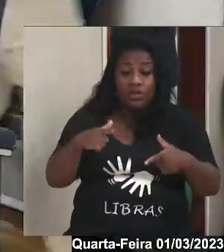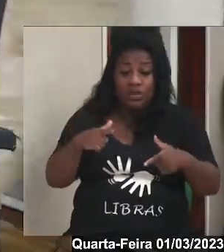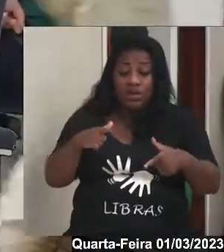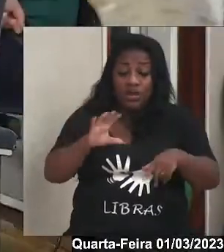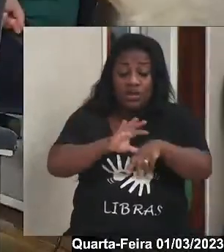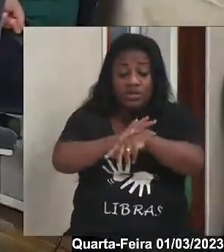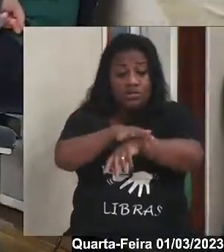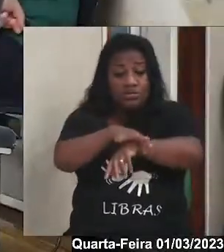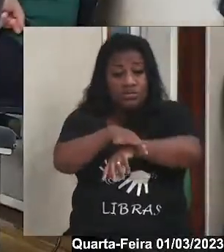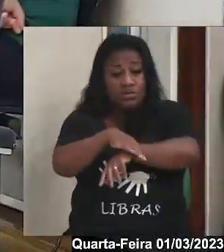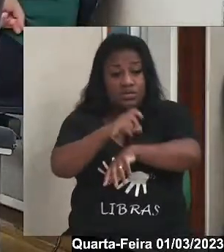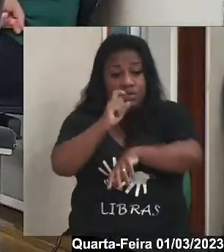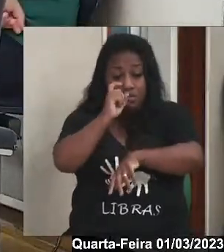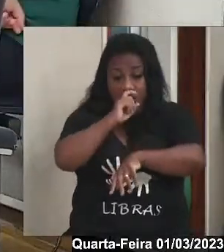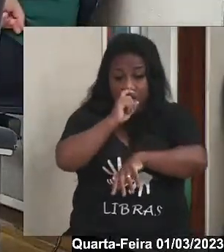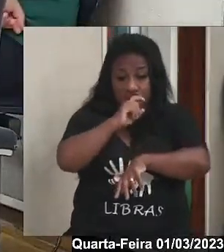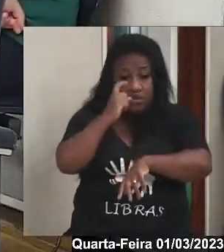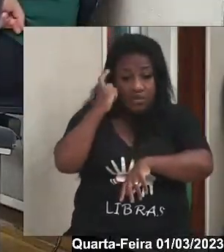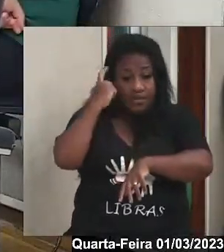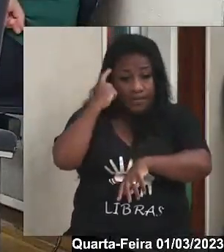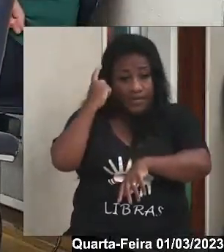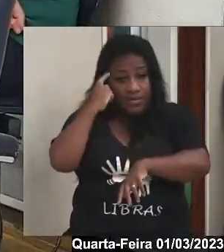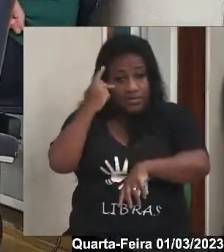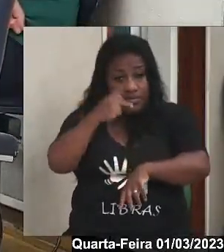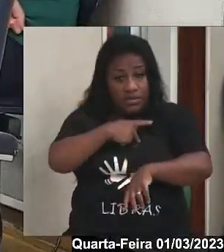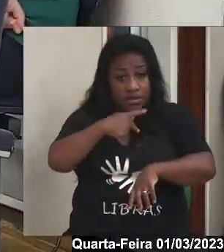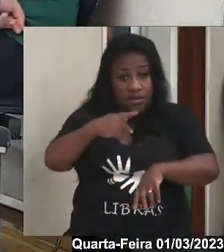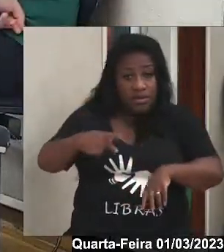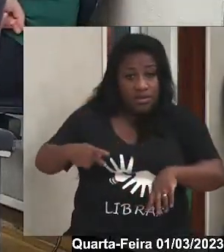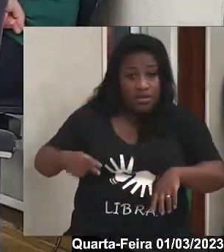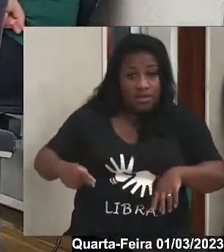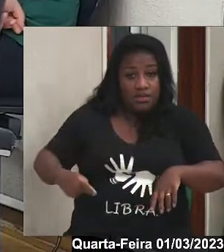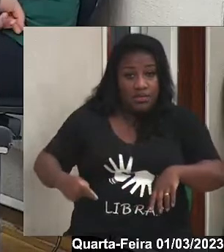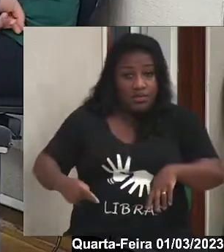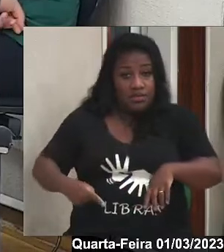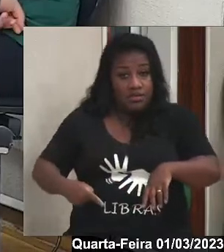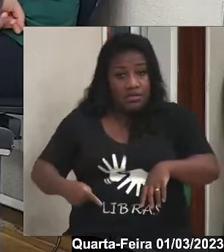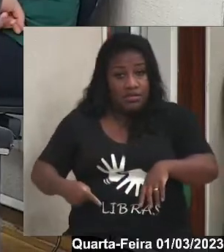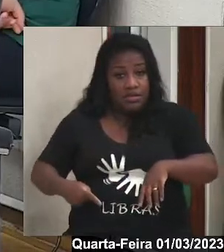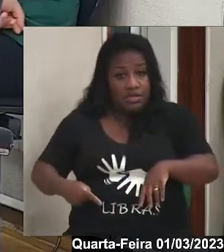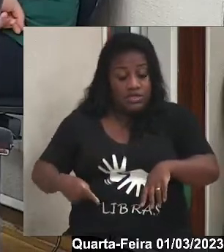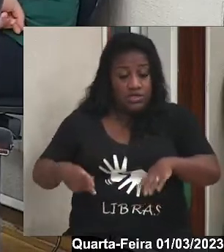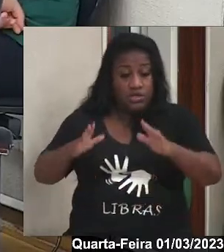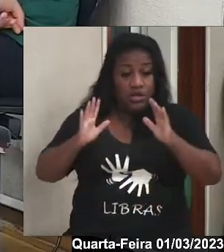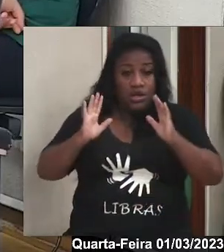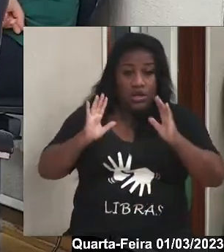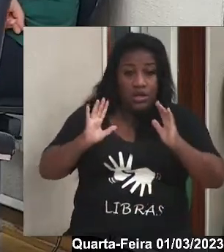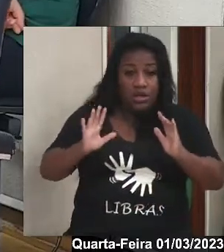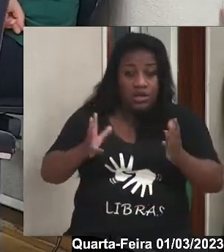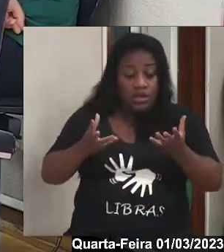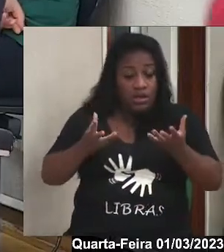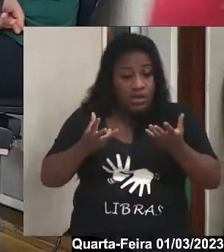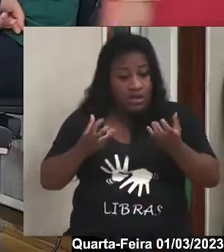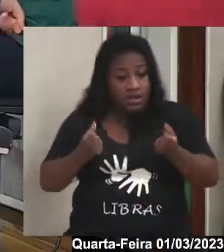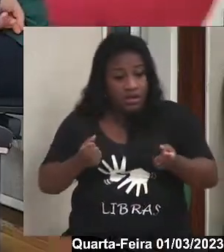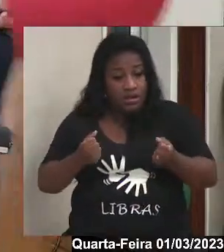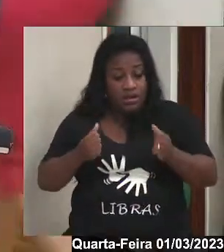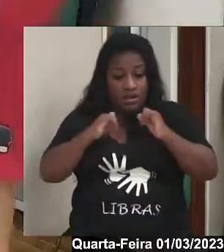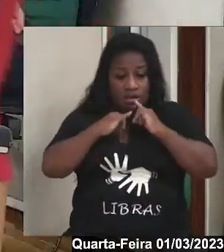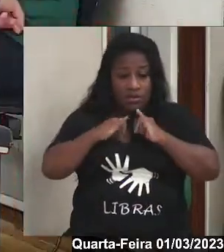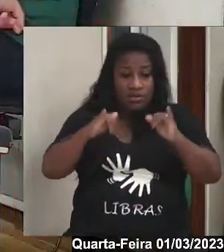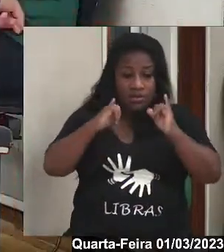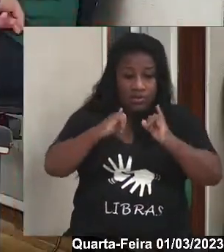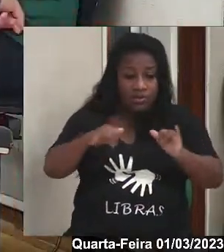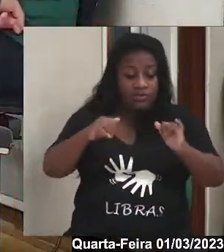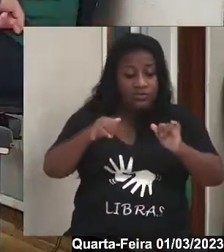segurança pública, e se engana quem acha que o presidente da Câmara, que deu coice em policial, já aprontou poucas e